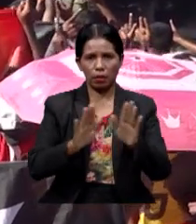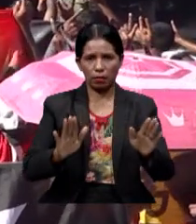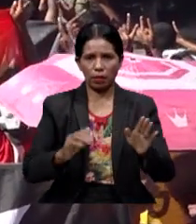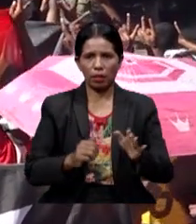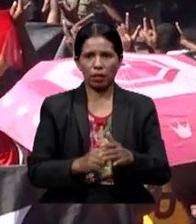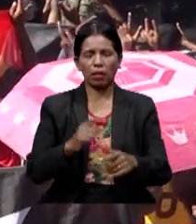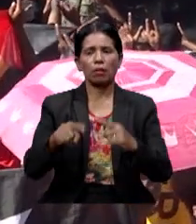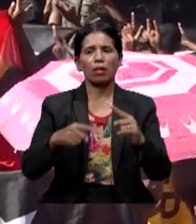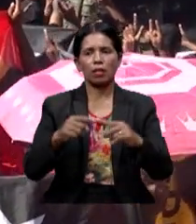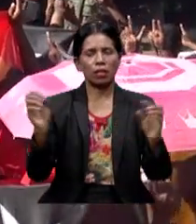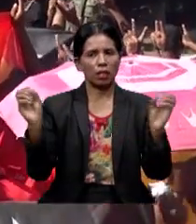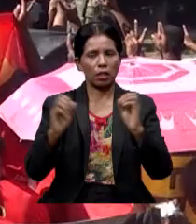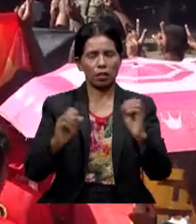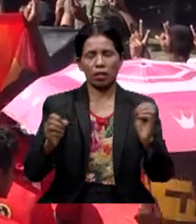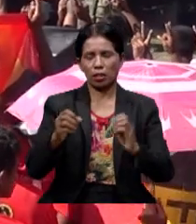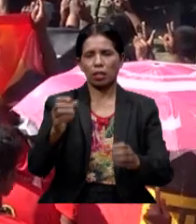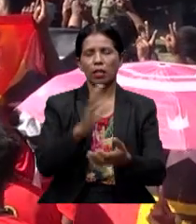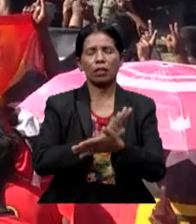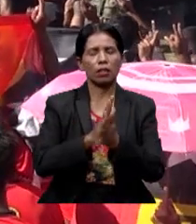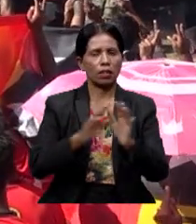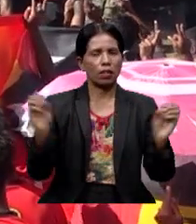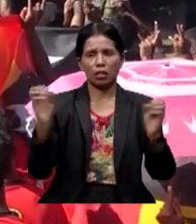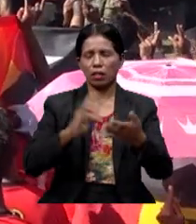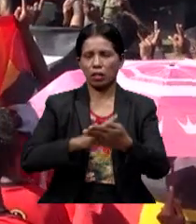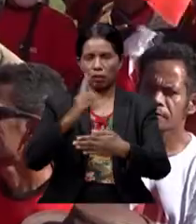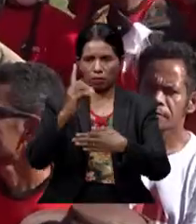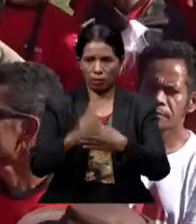Vai rir lá em unidade, lá em desenvolvimento.